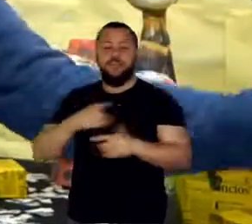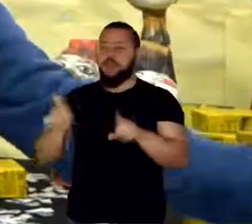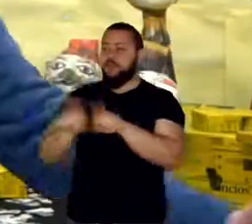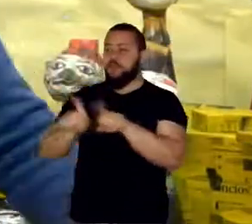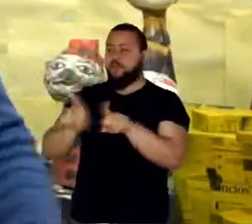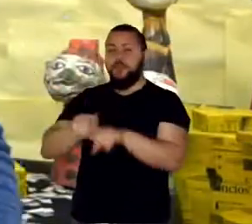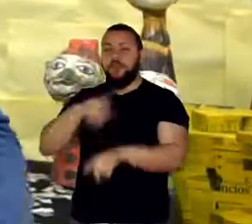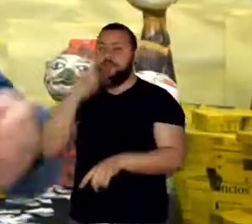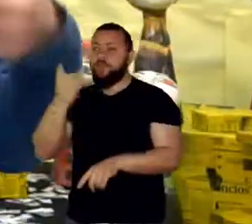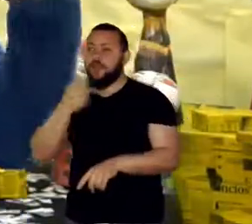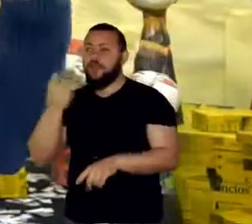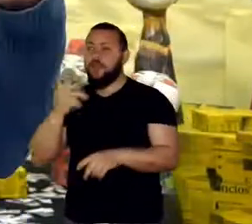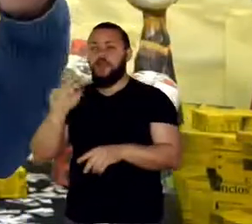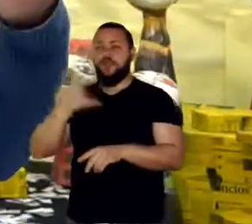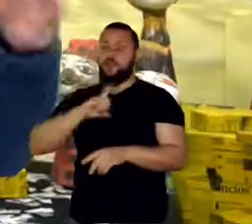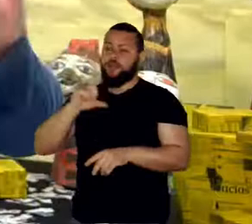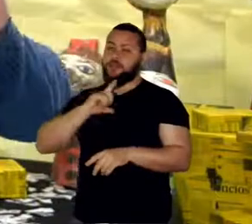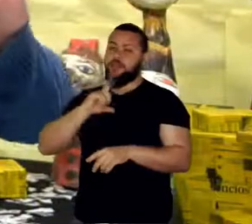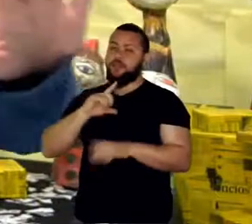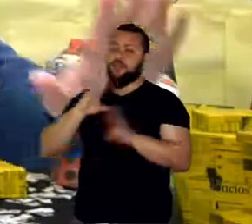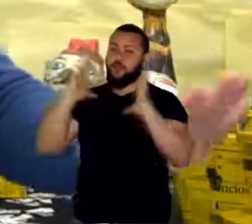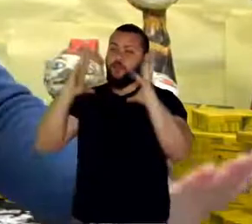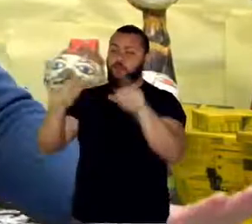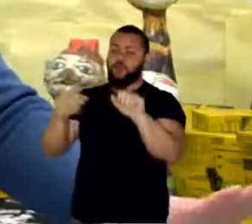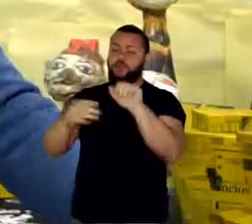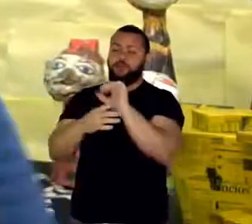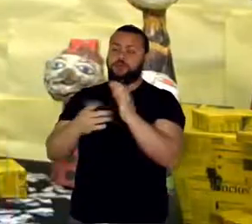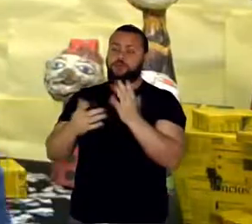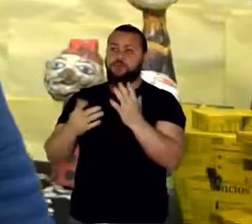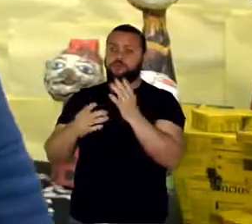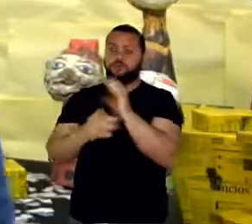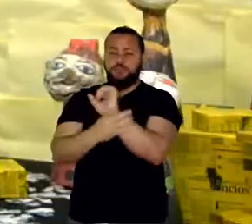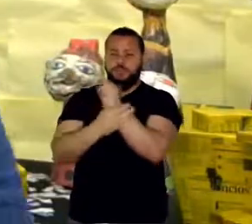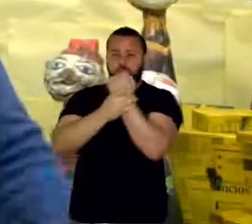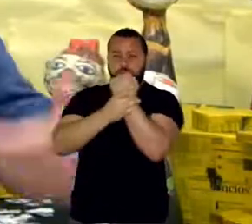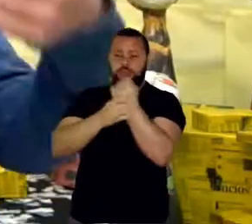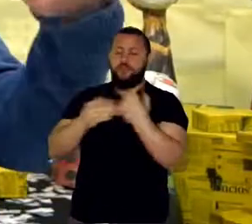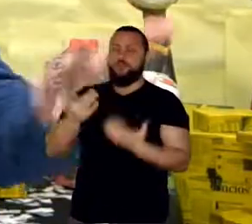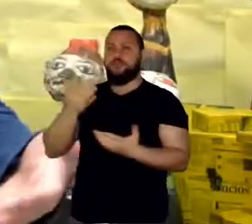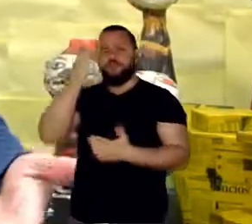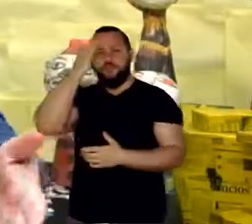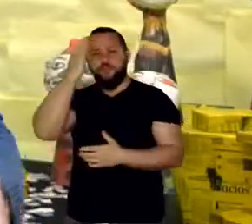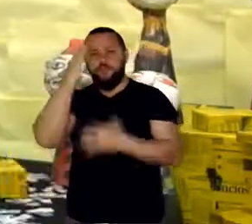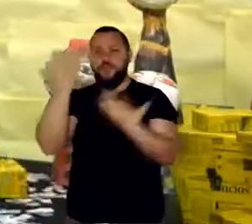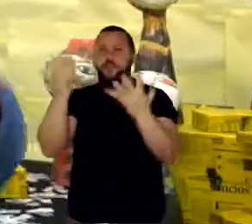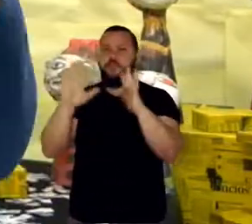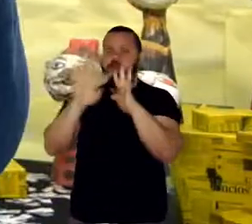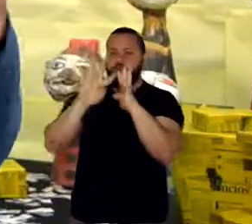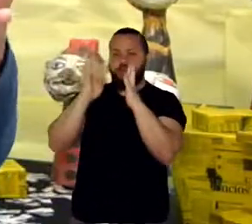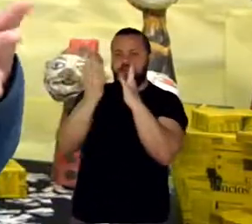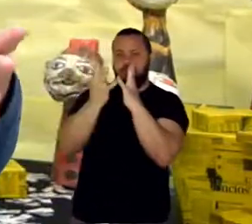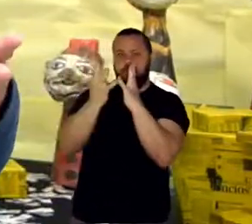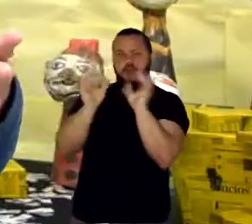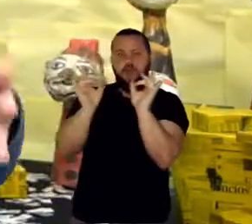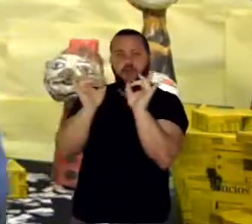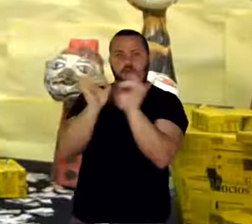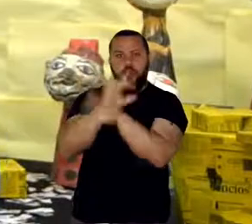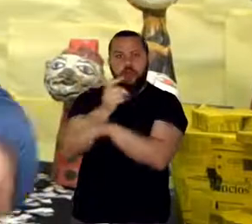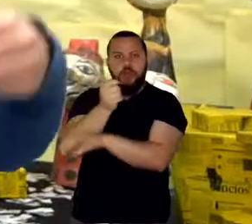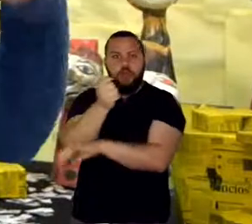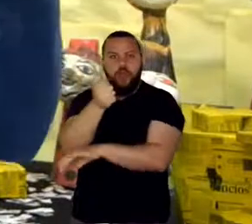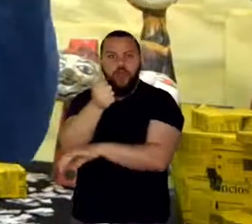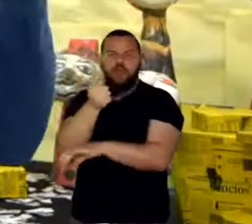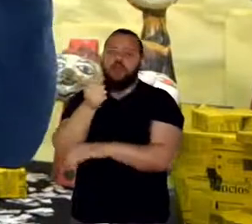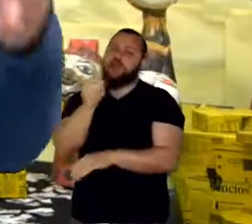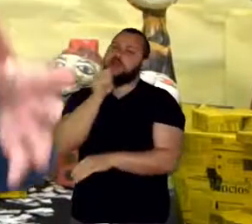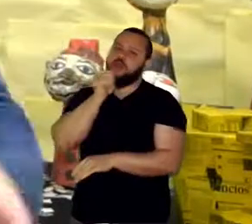então sanitárias, né? Porque, embora a pandemia esteja indo embora, nós ainda estamos num momento pandêmico.